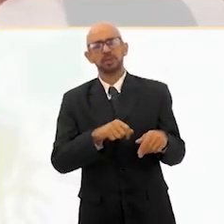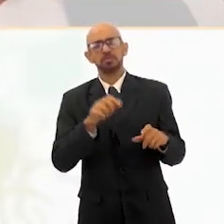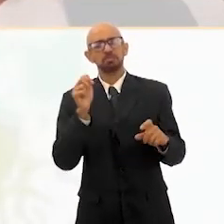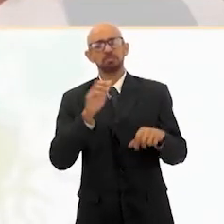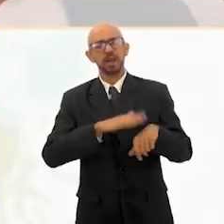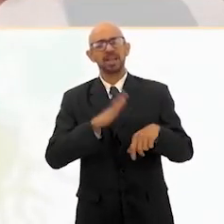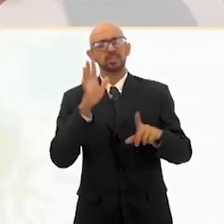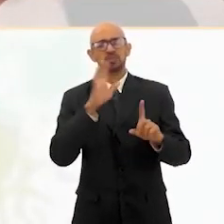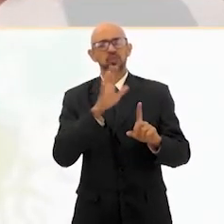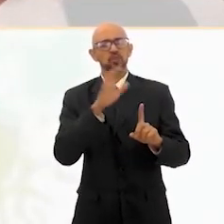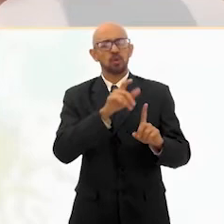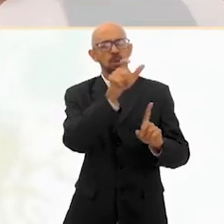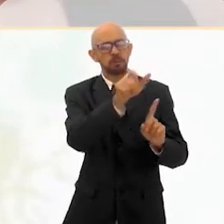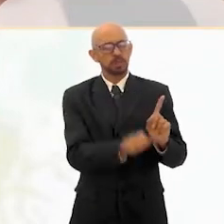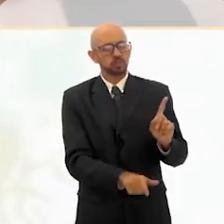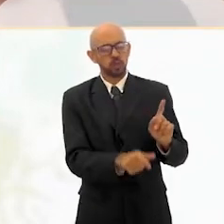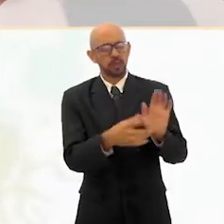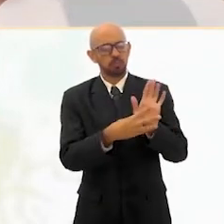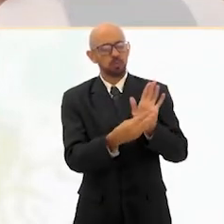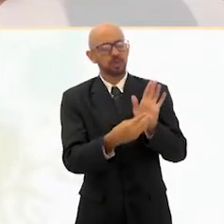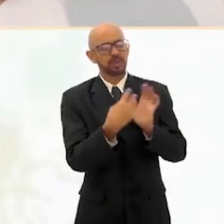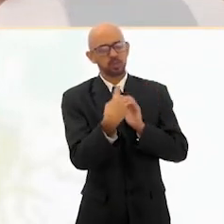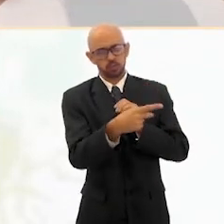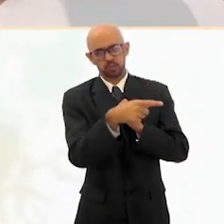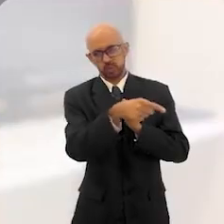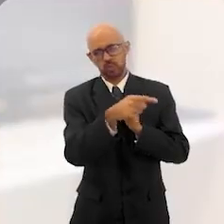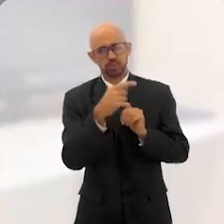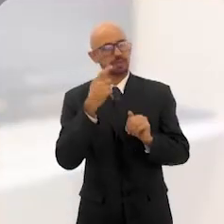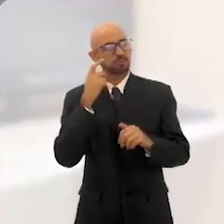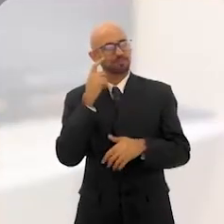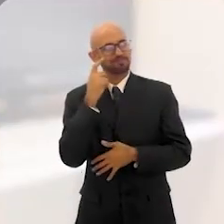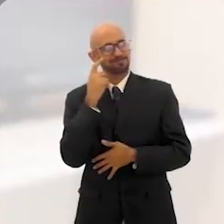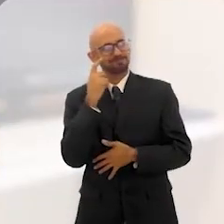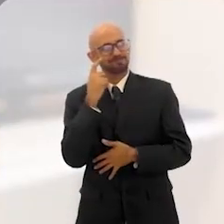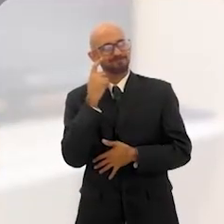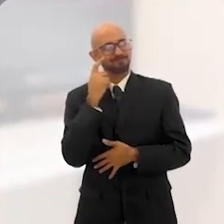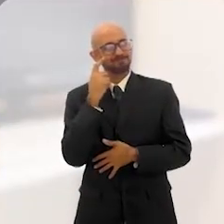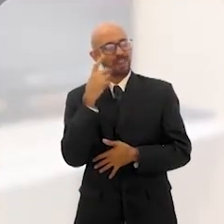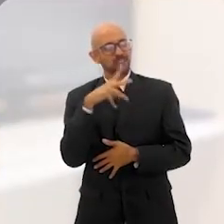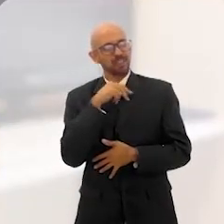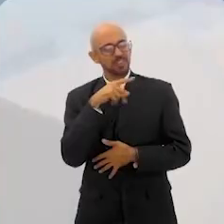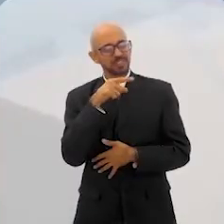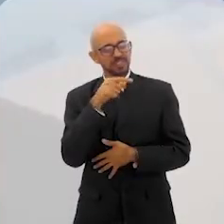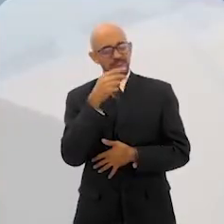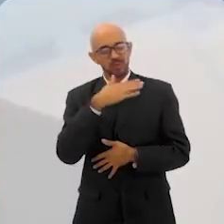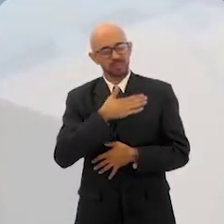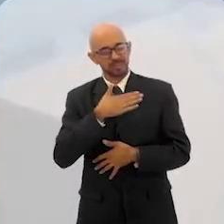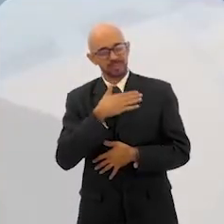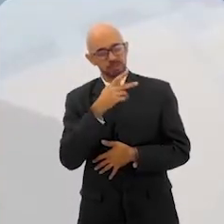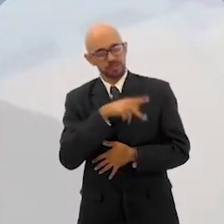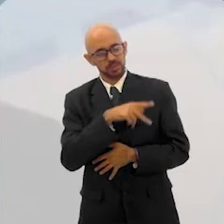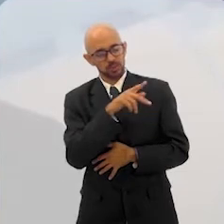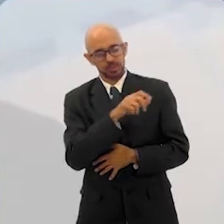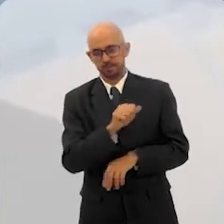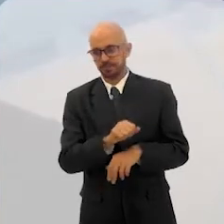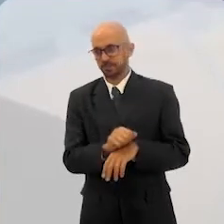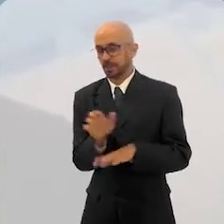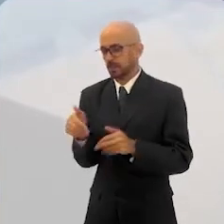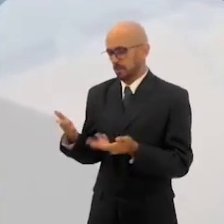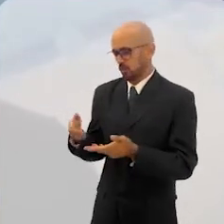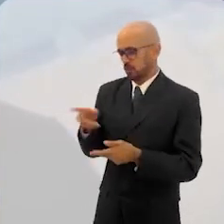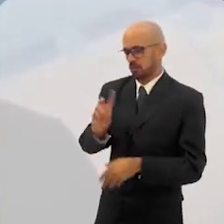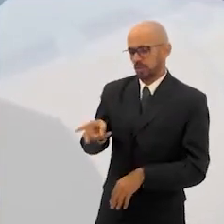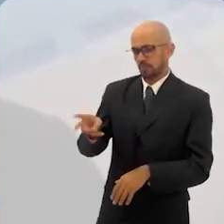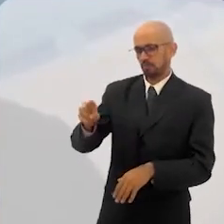influenciou nessa época, assim, que era o seu modelo? Você olhava e falava assim, nossa, caramba! Eu sempre fui uma criança que